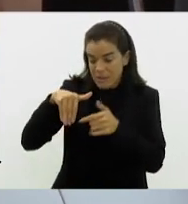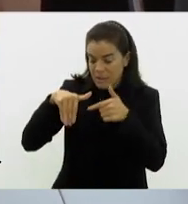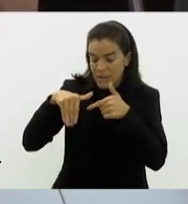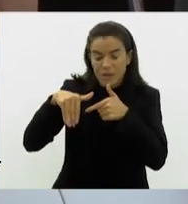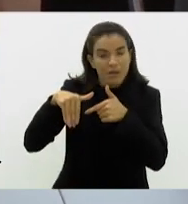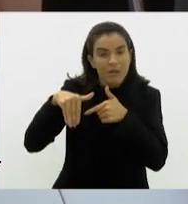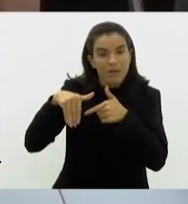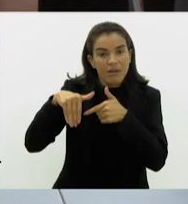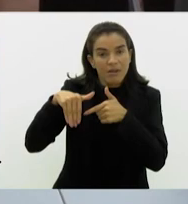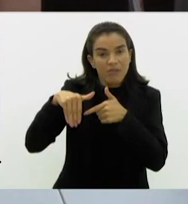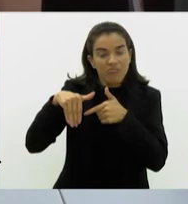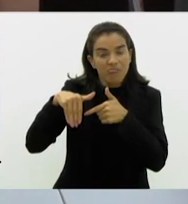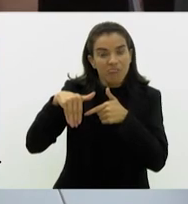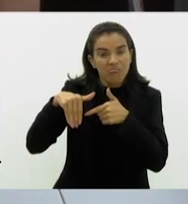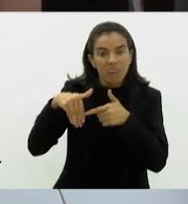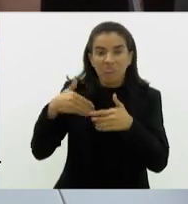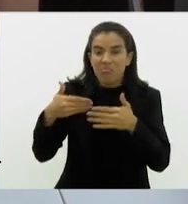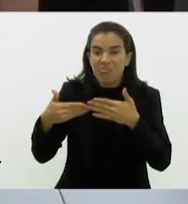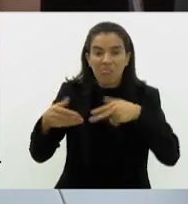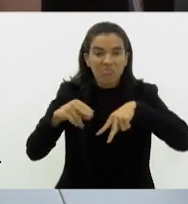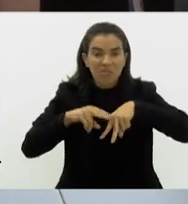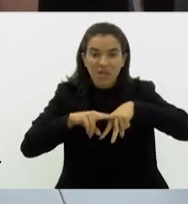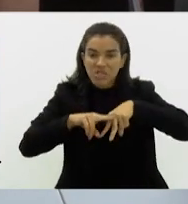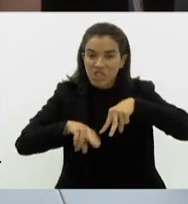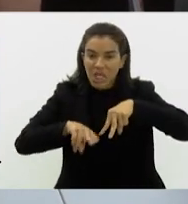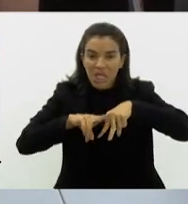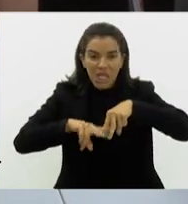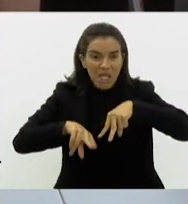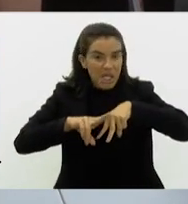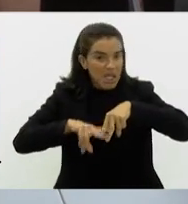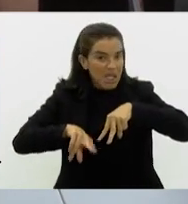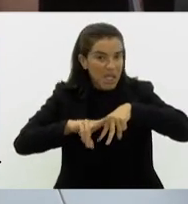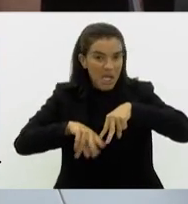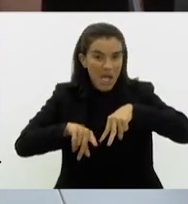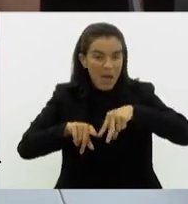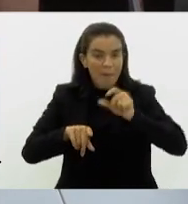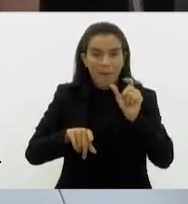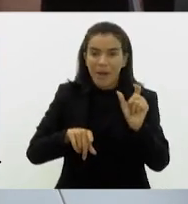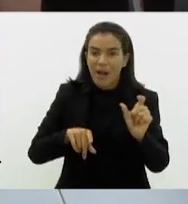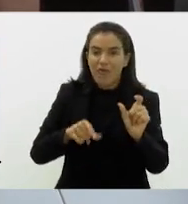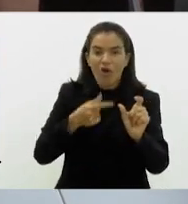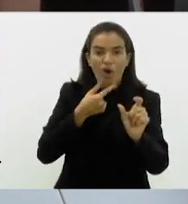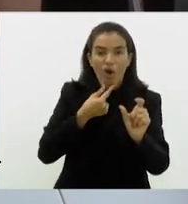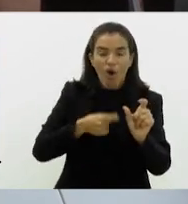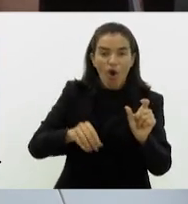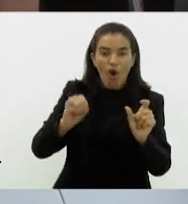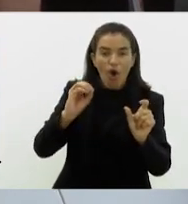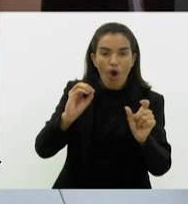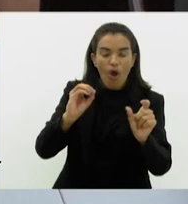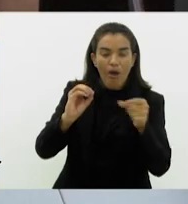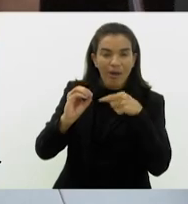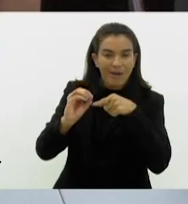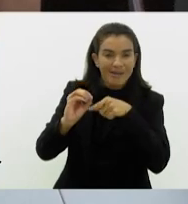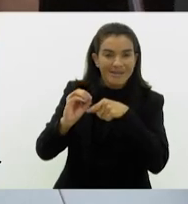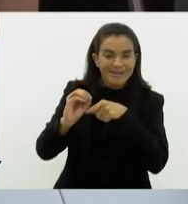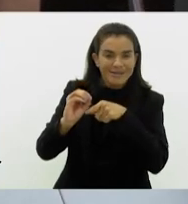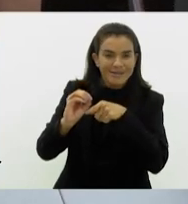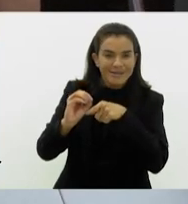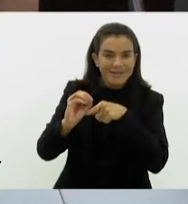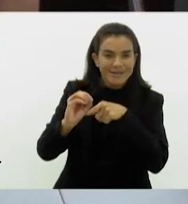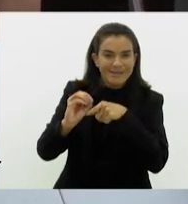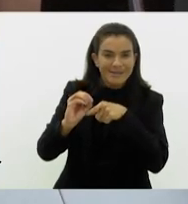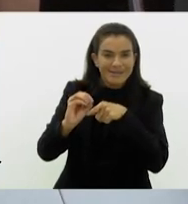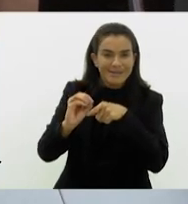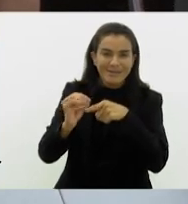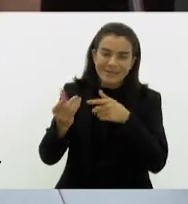independe do sexo que ele esteja, é o secretário. Como é que você cumpre essa paridade? Tem